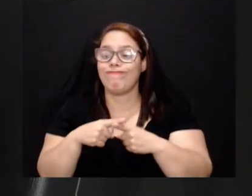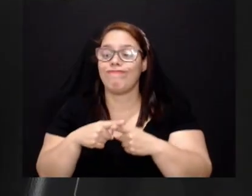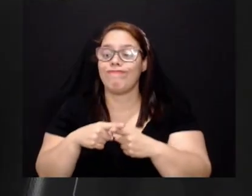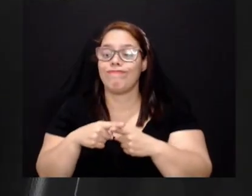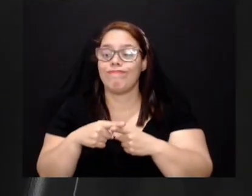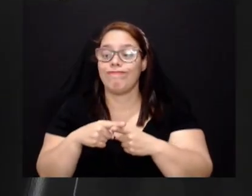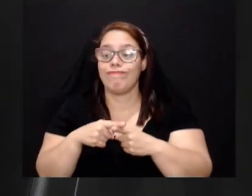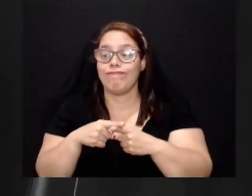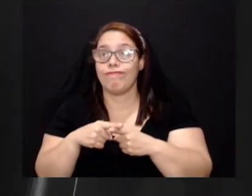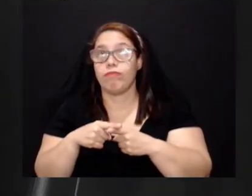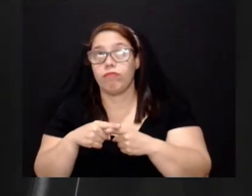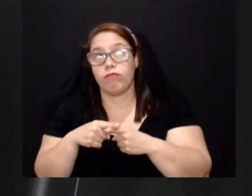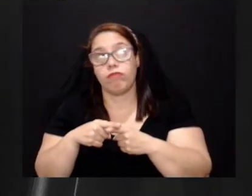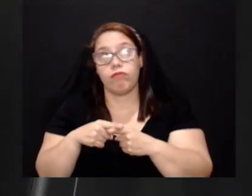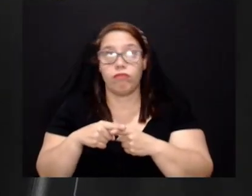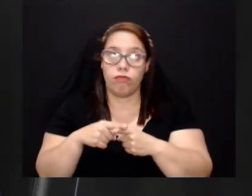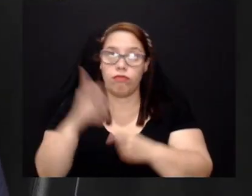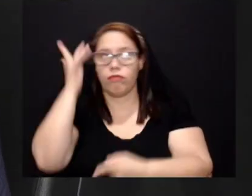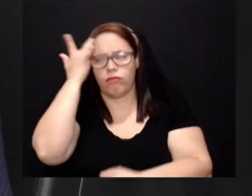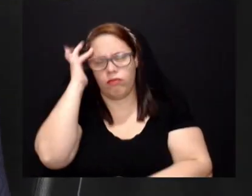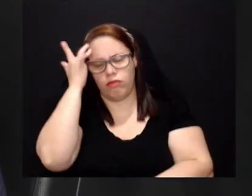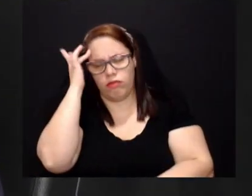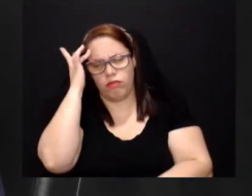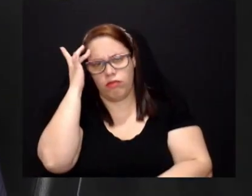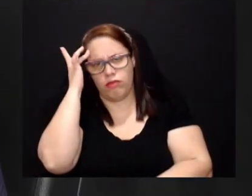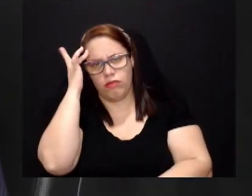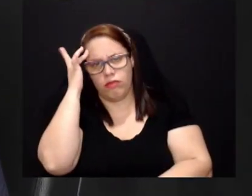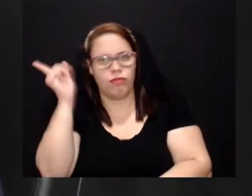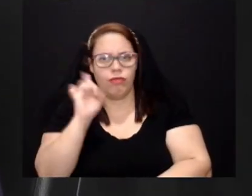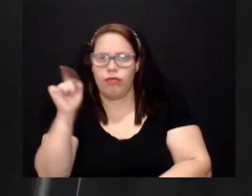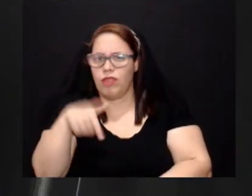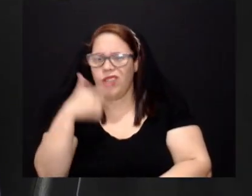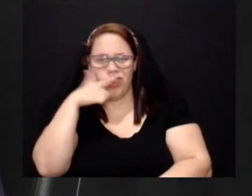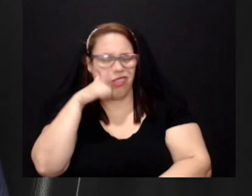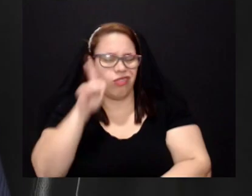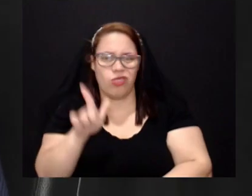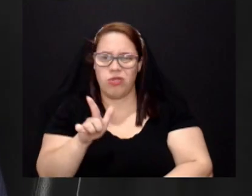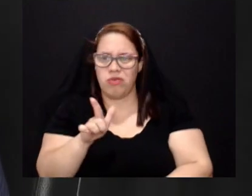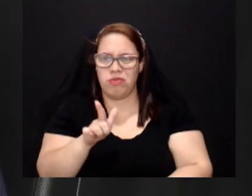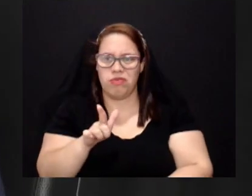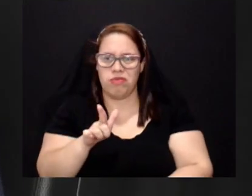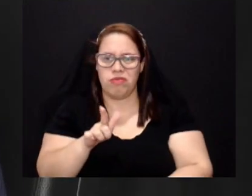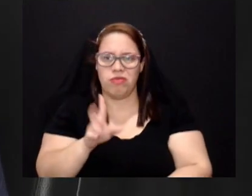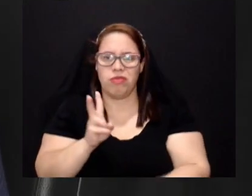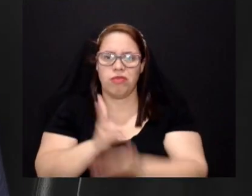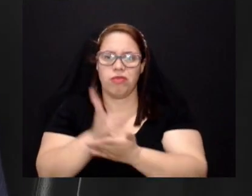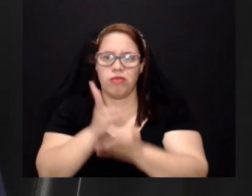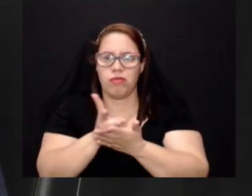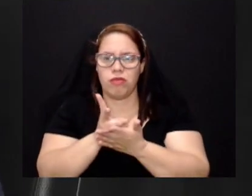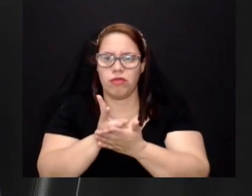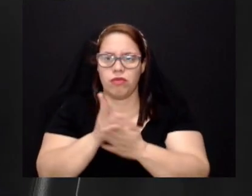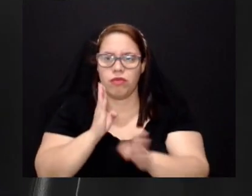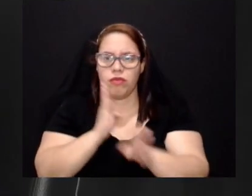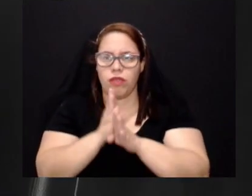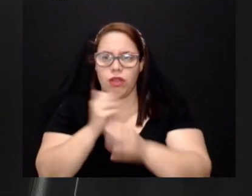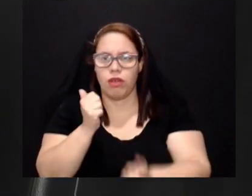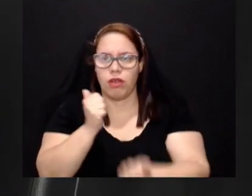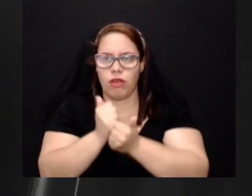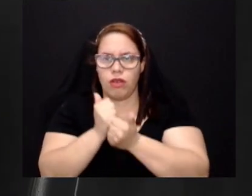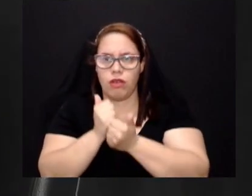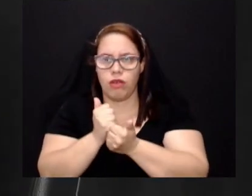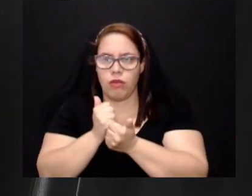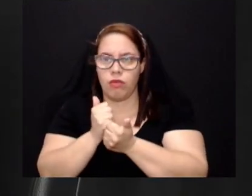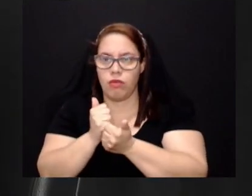a gente ache que às vezes a gente pensa assim, não, aqui eu não vou conseguir, a gente sempre vai encontrar apoio, ajuda, a gente vai encontrar a ajuda